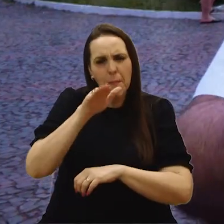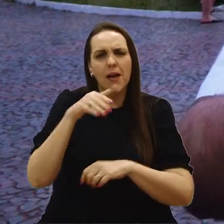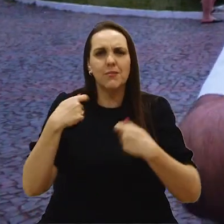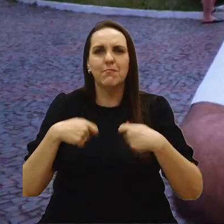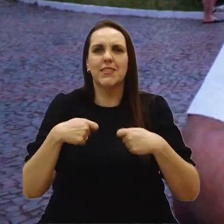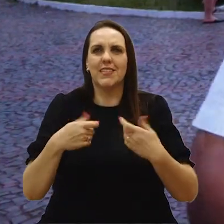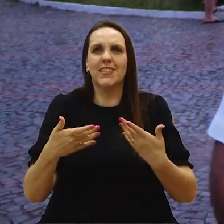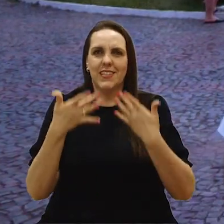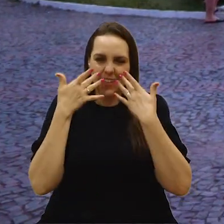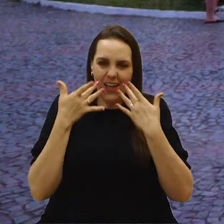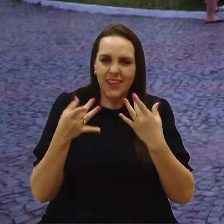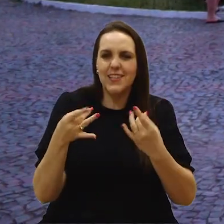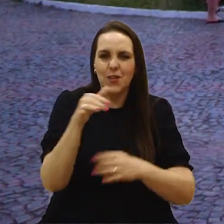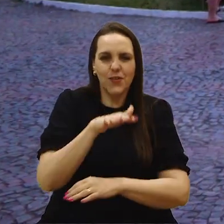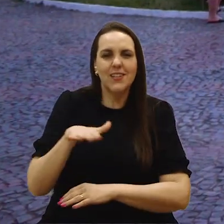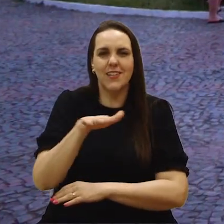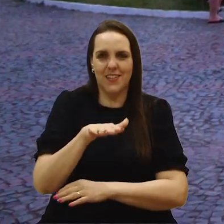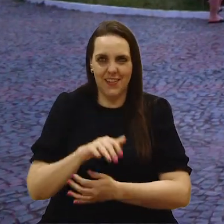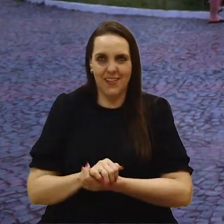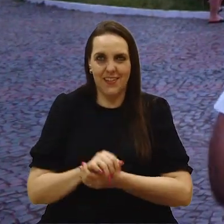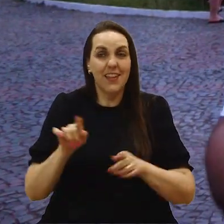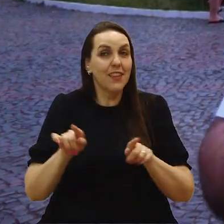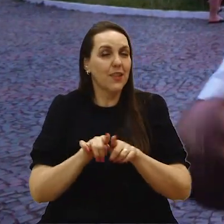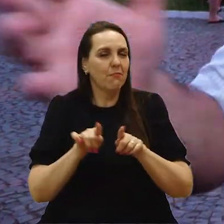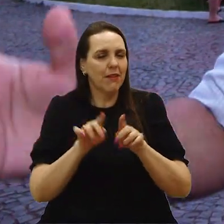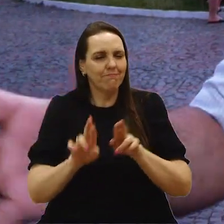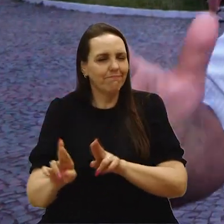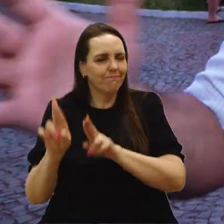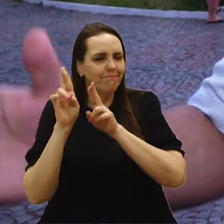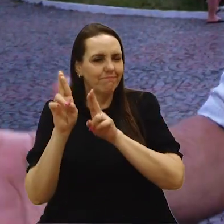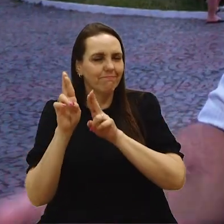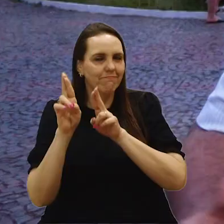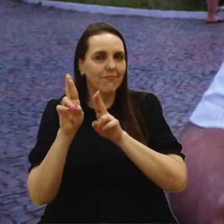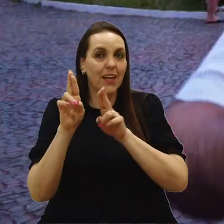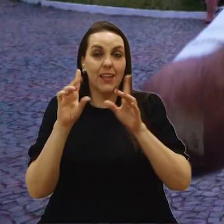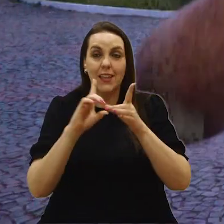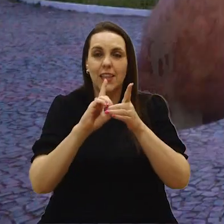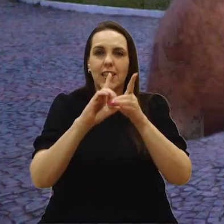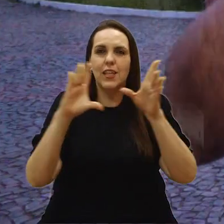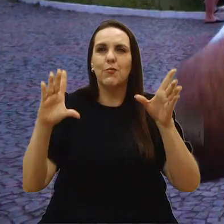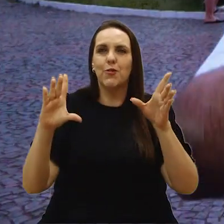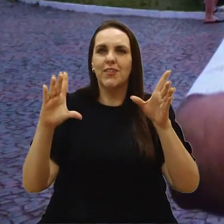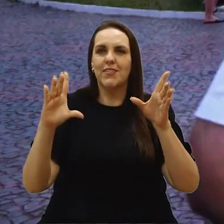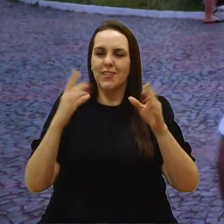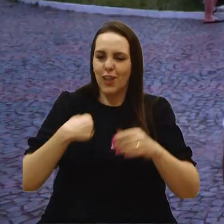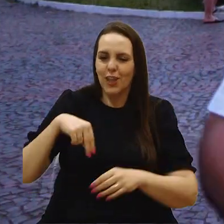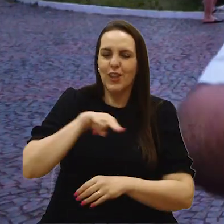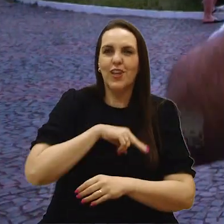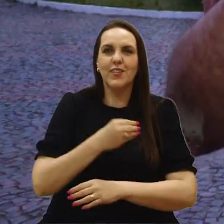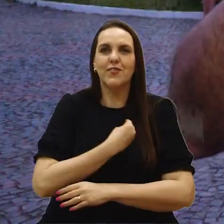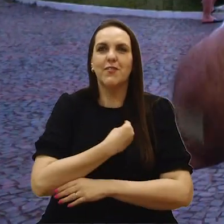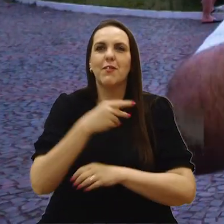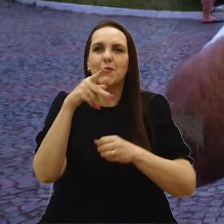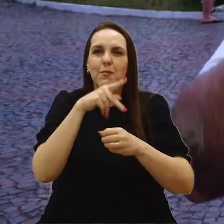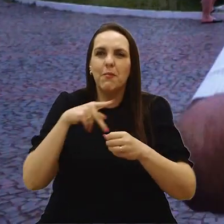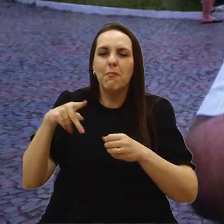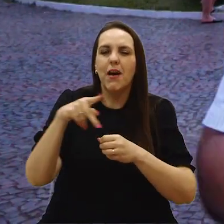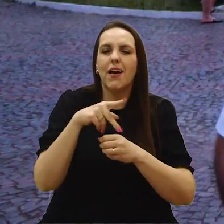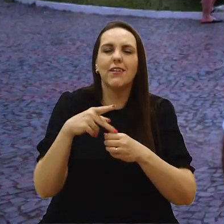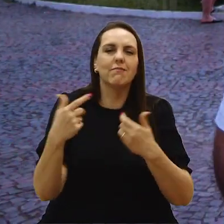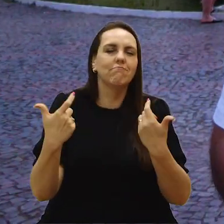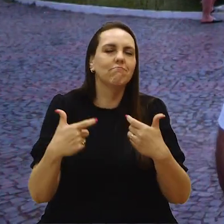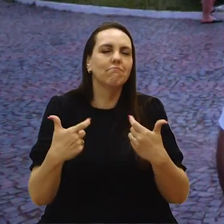mais precisam dessas áreas. Também esperamos e torcemos para que a democracia, para que nós vivamos